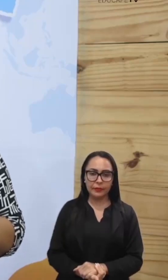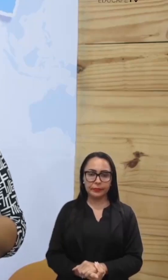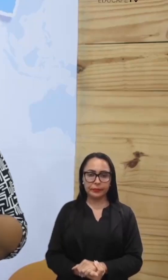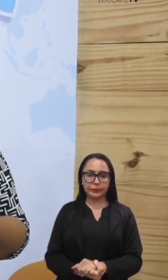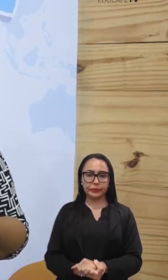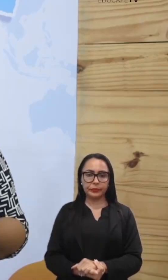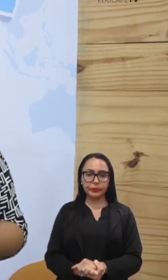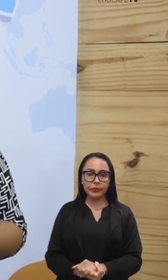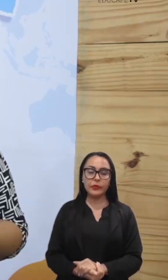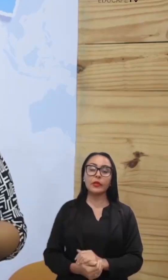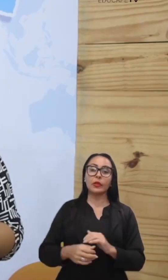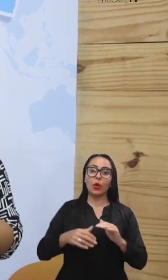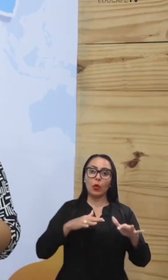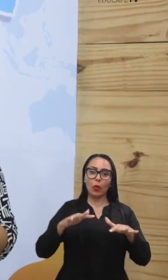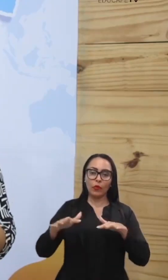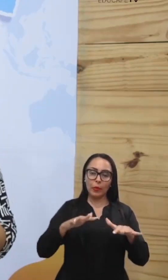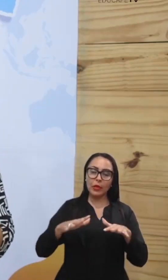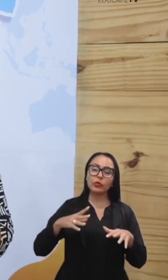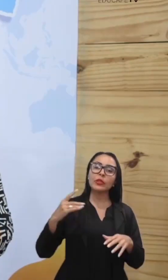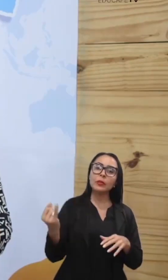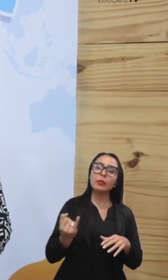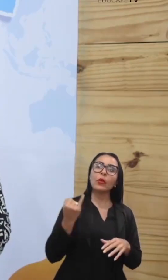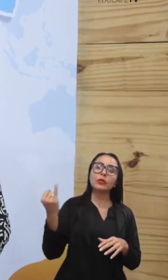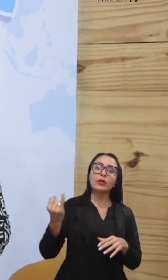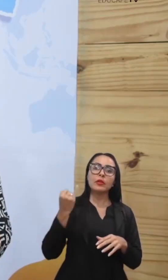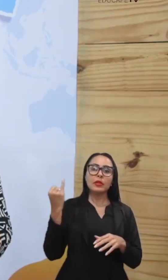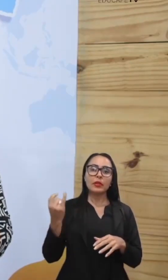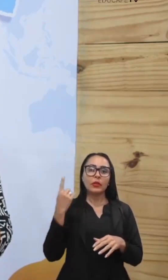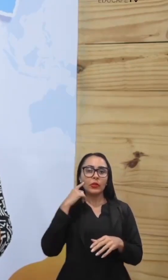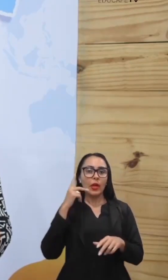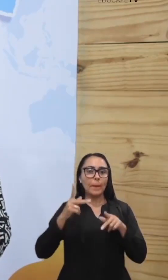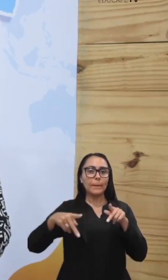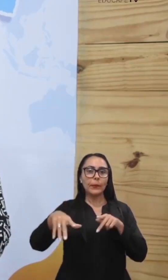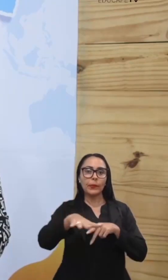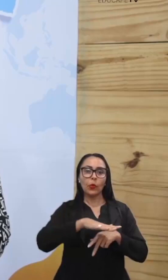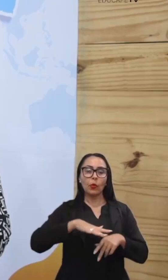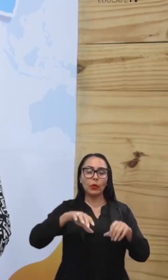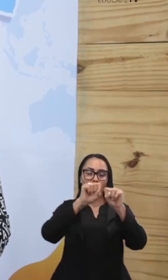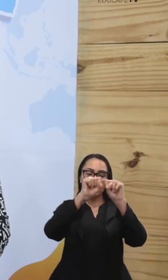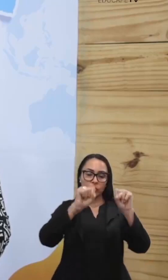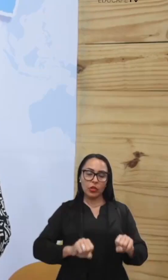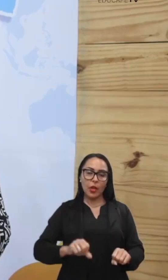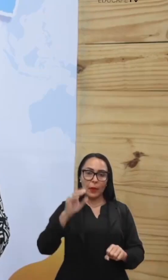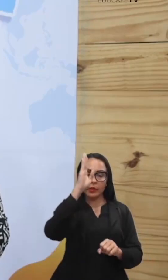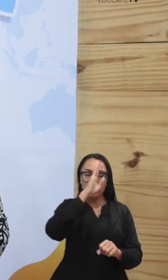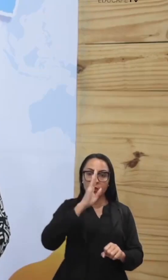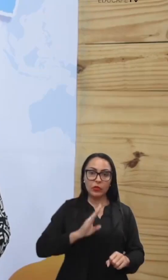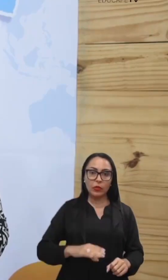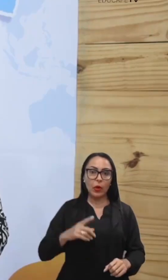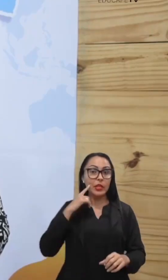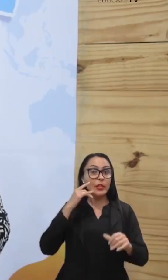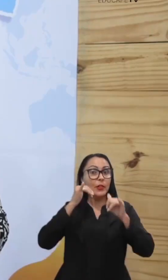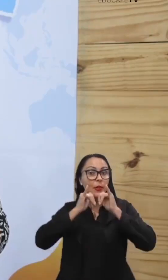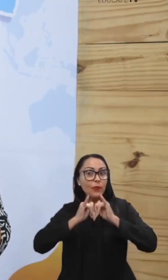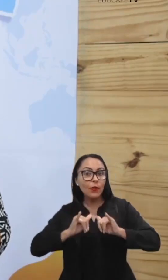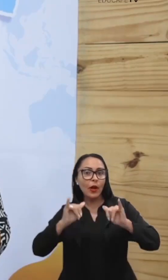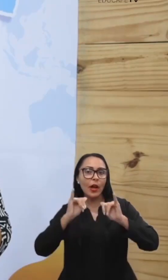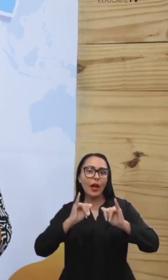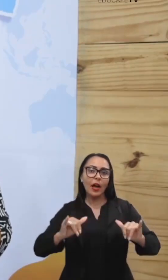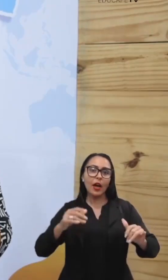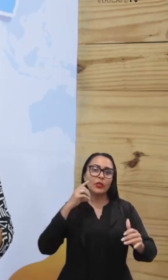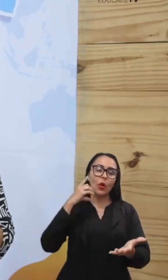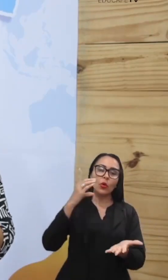Um movimento pioneiro e de suma importância para tornar público esse sistema no Brasil surgiu com a divulgação do